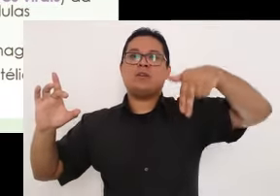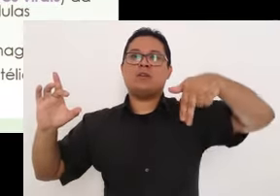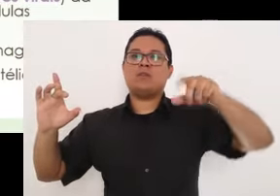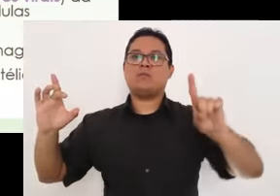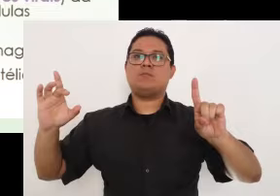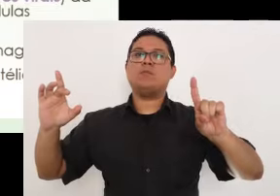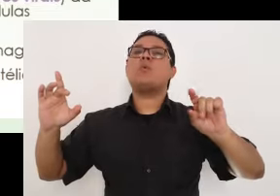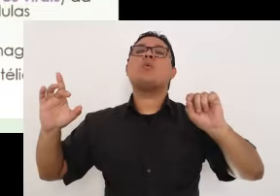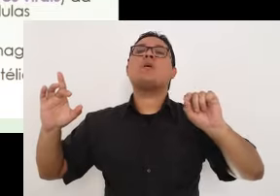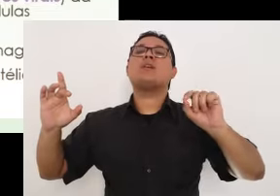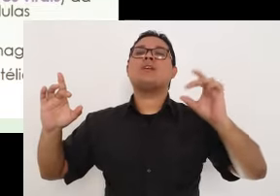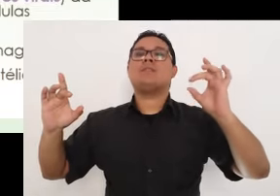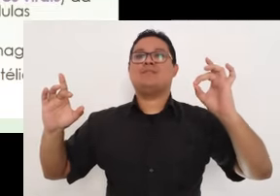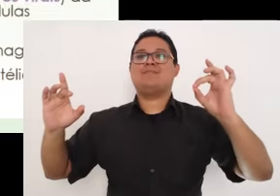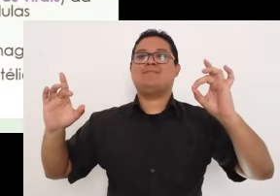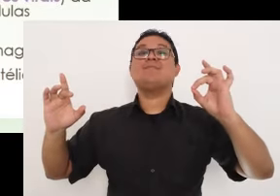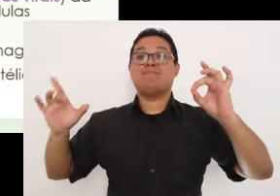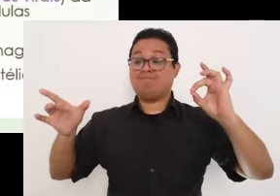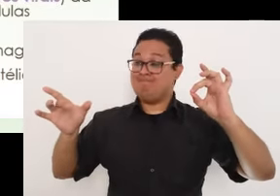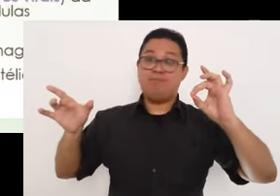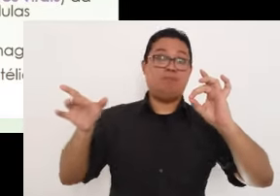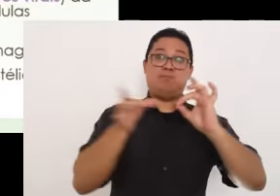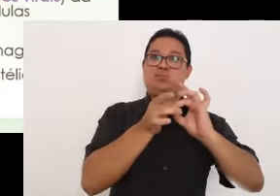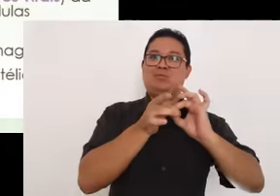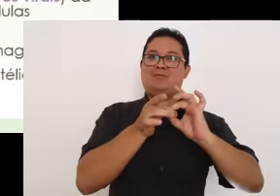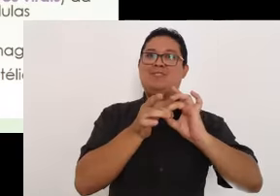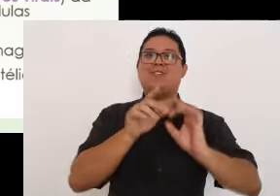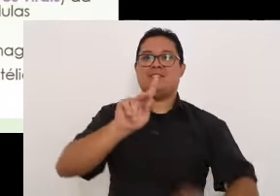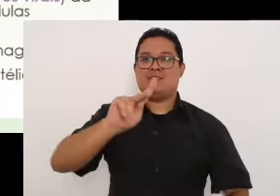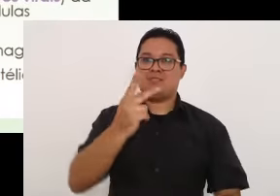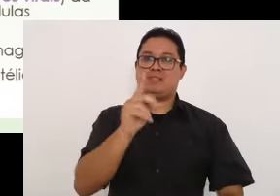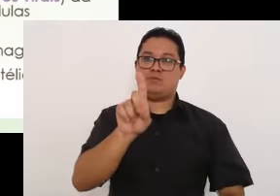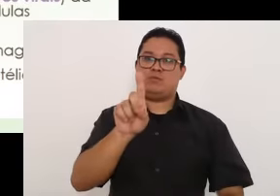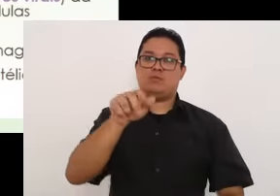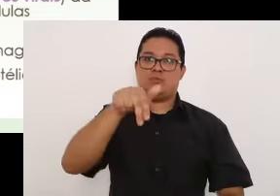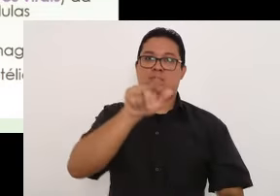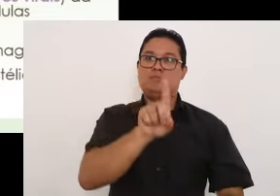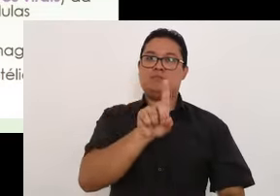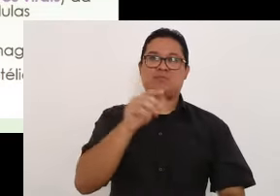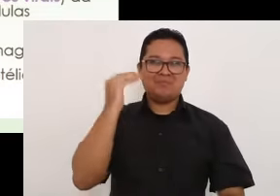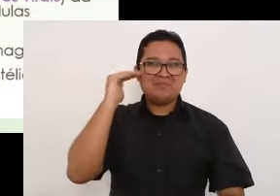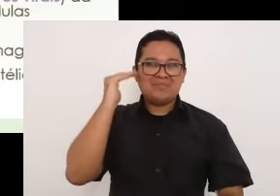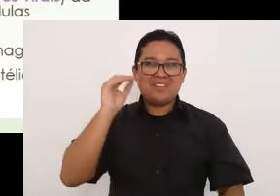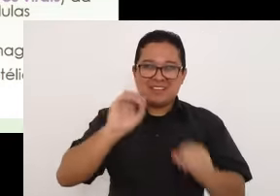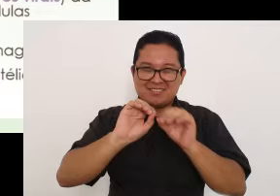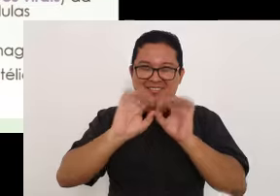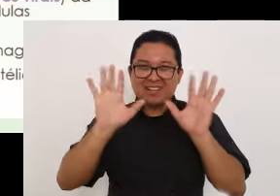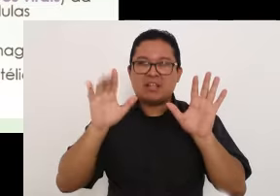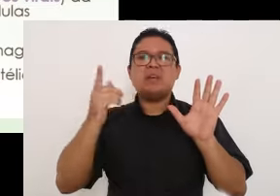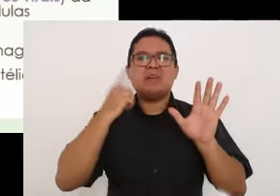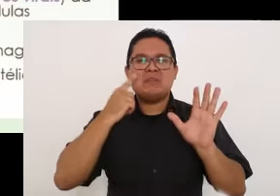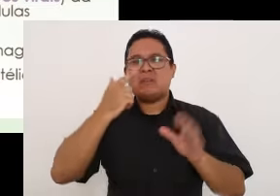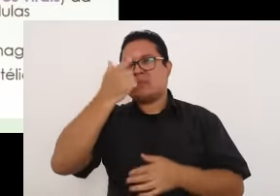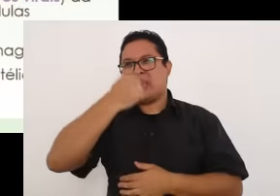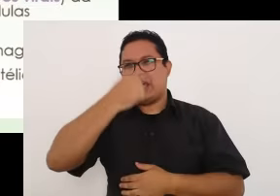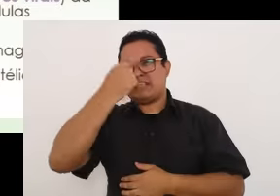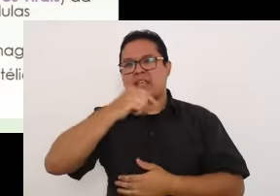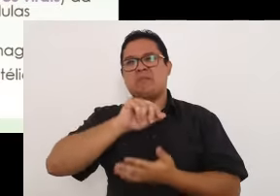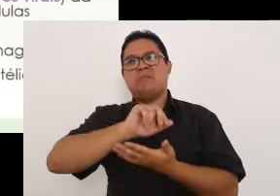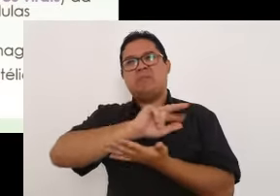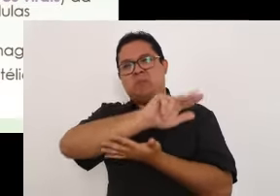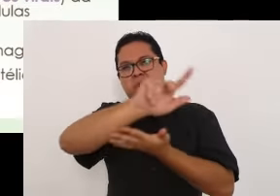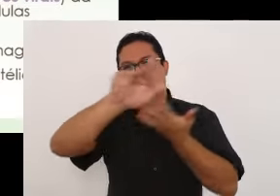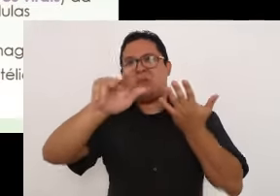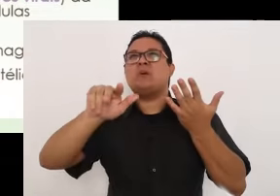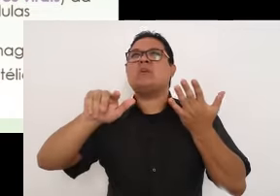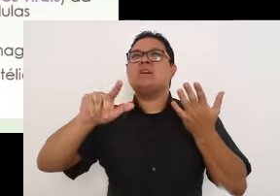N1 é o receptor lá do epitélio respiratório do indivíduo. Então, vários gripes